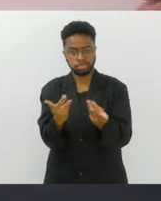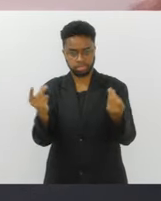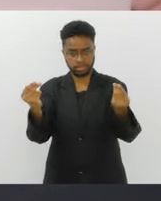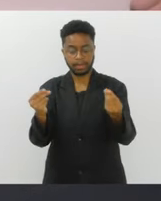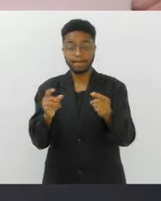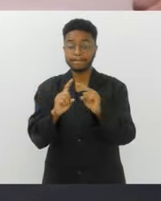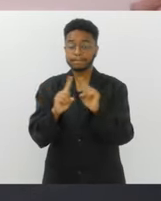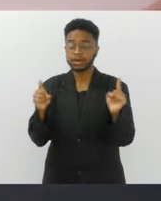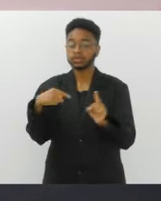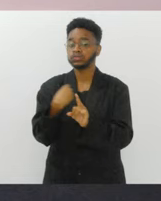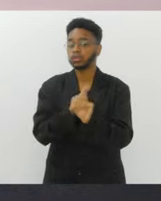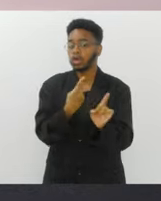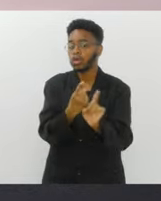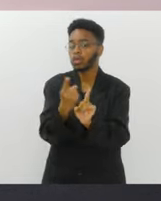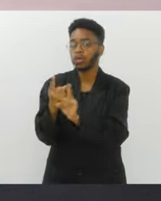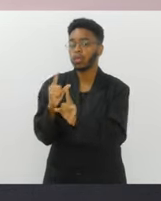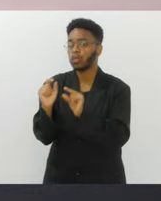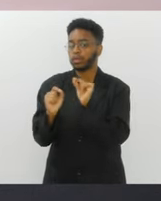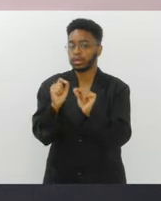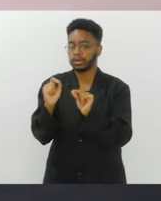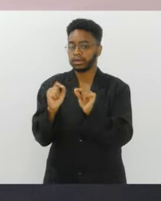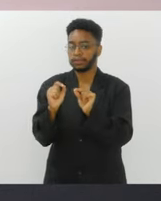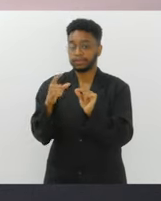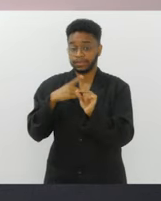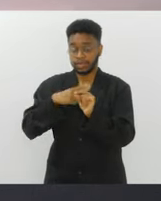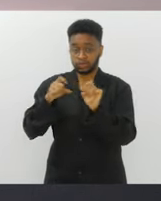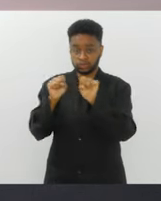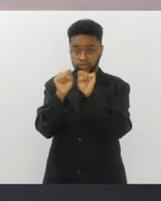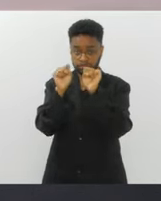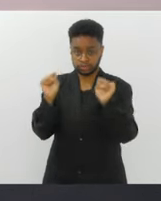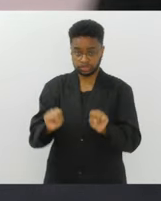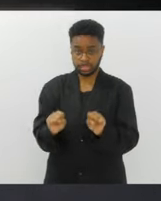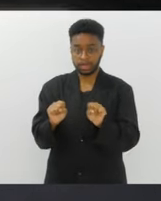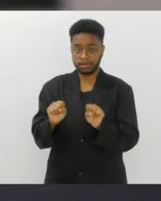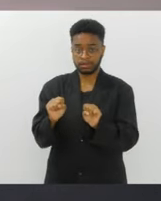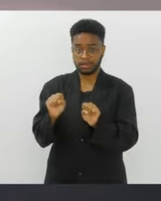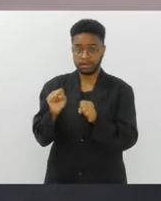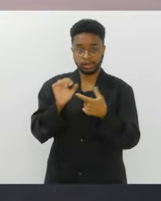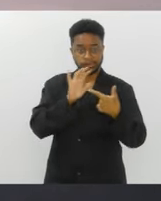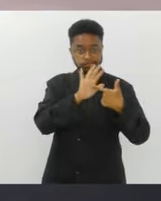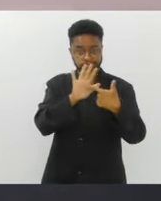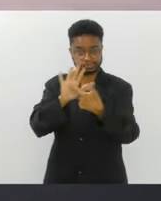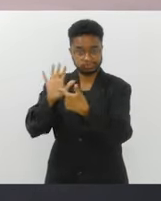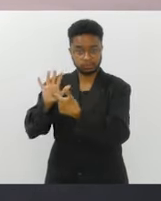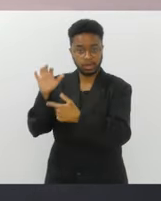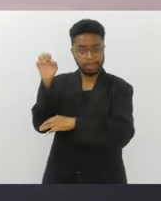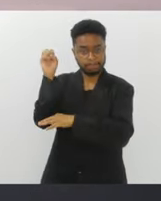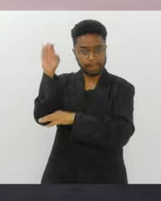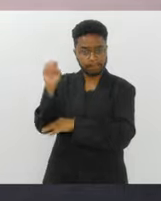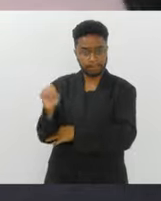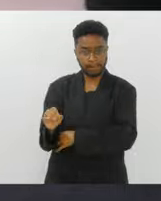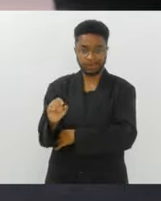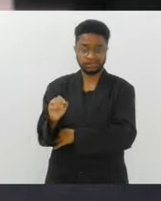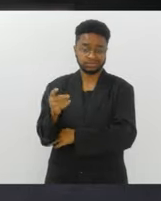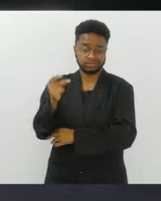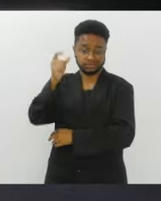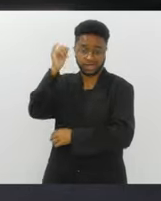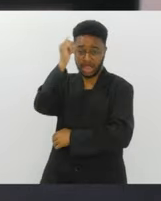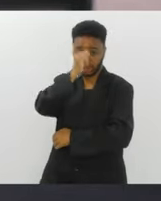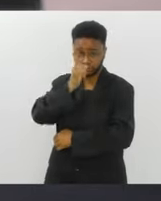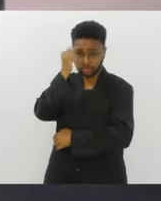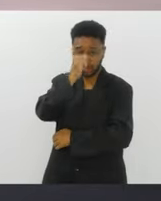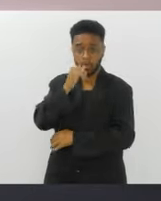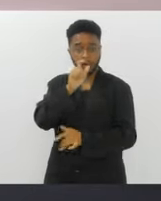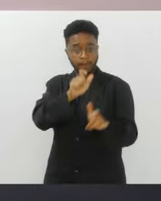Nós encontramos um sistema de sinalização arcaico que coloca a vida hoje dos usuários